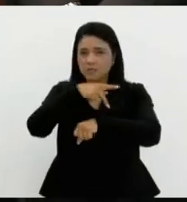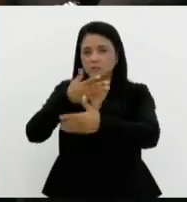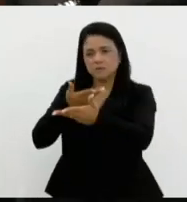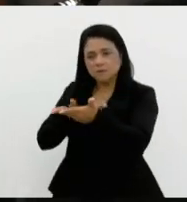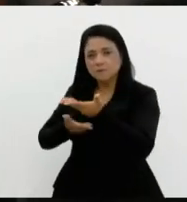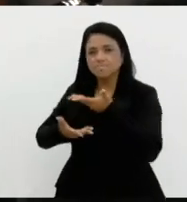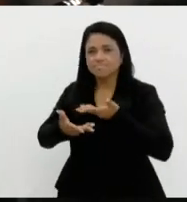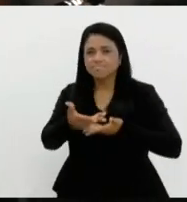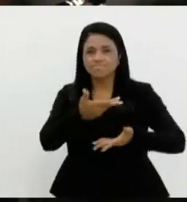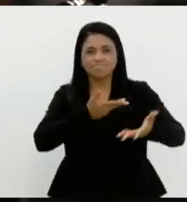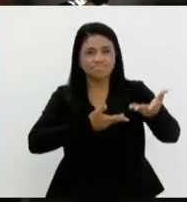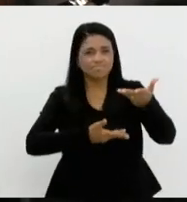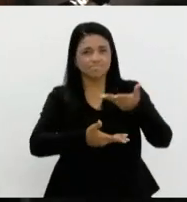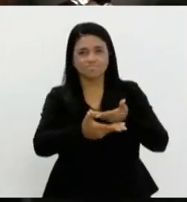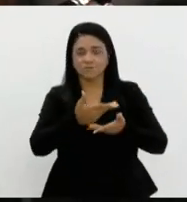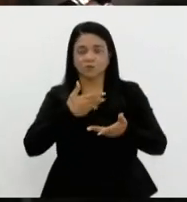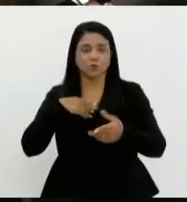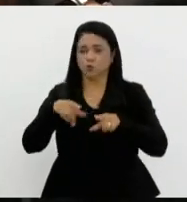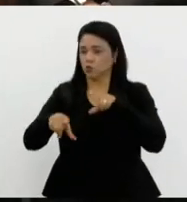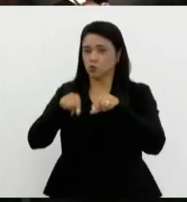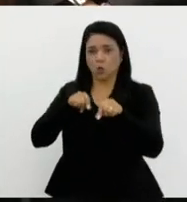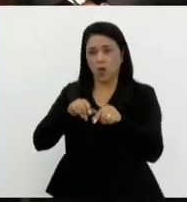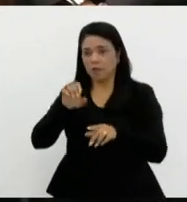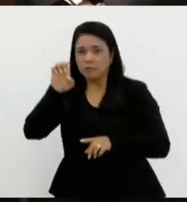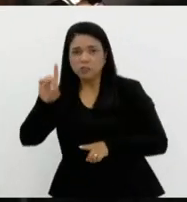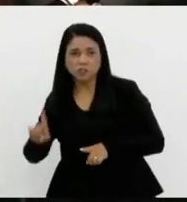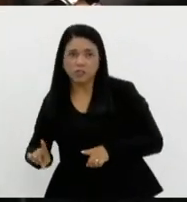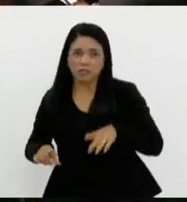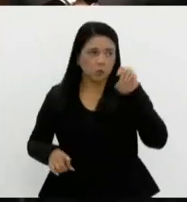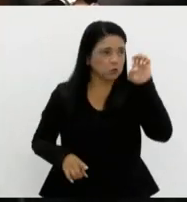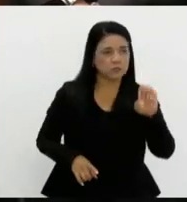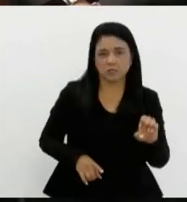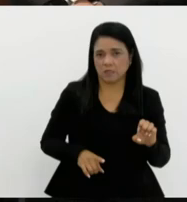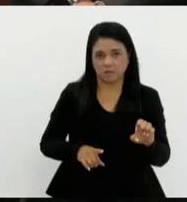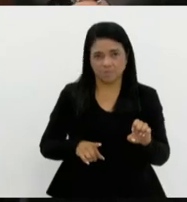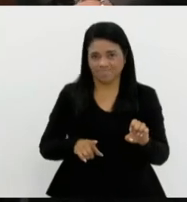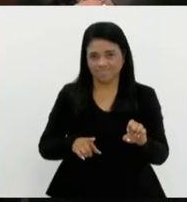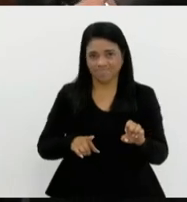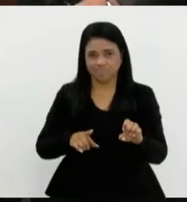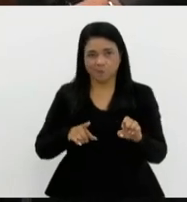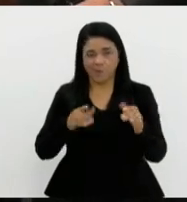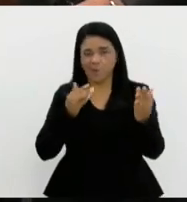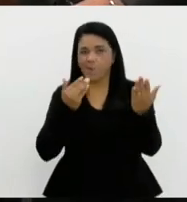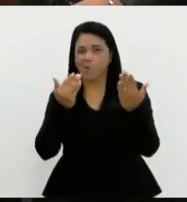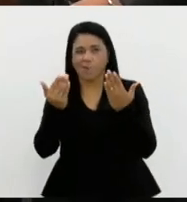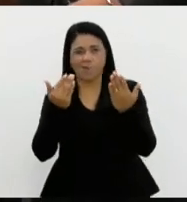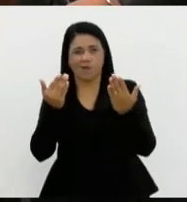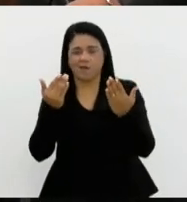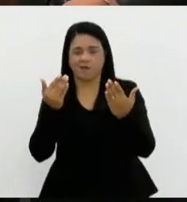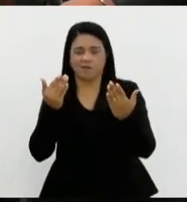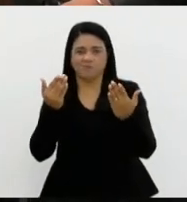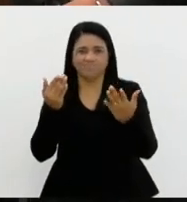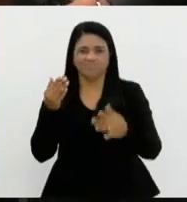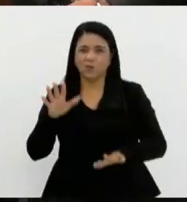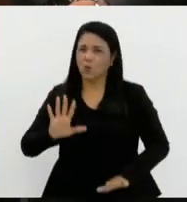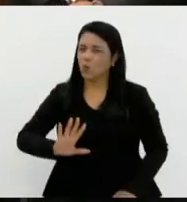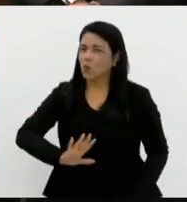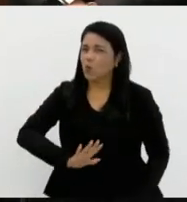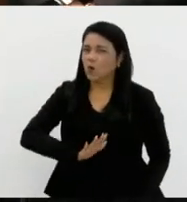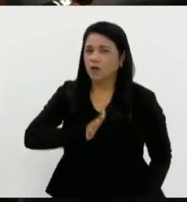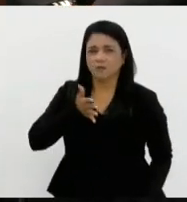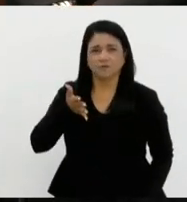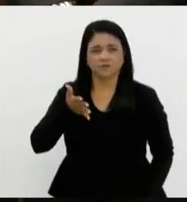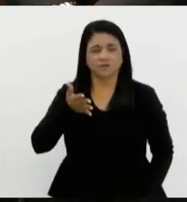media não escolhe lado, principalmente para fazer uma comparação horrorosa como essa com